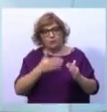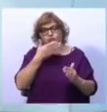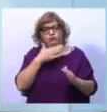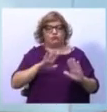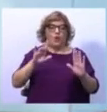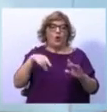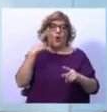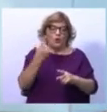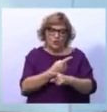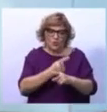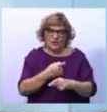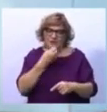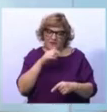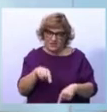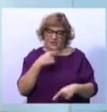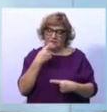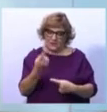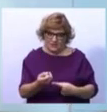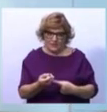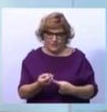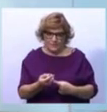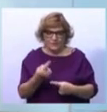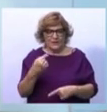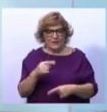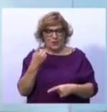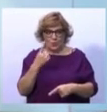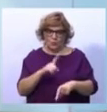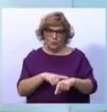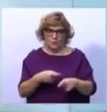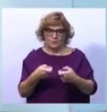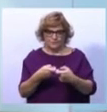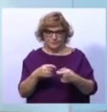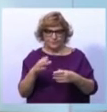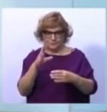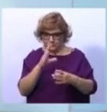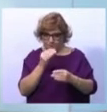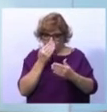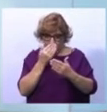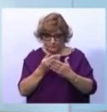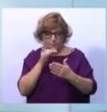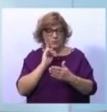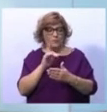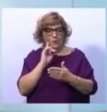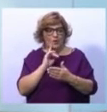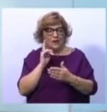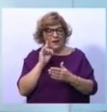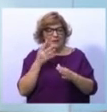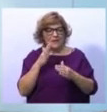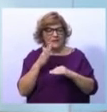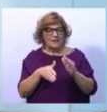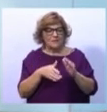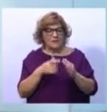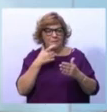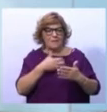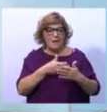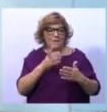E outra altura, já agora deixo-me aqui reportar, é que há uma altura mais para a frente em que a mulher parece que de repente a